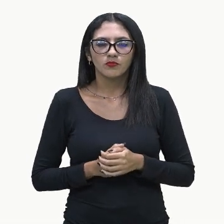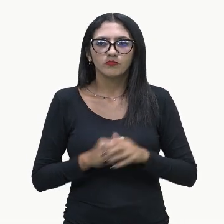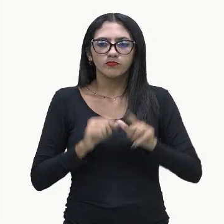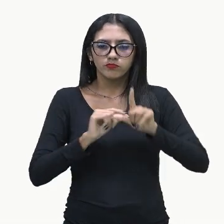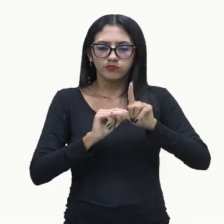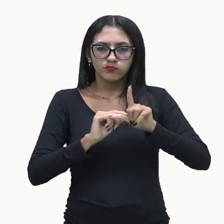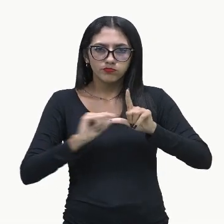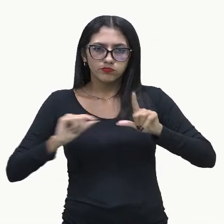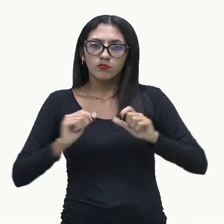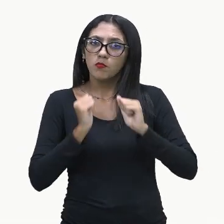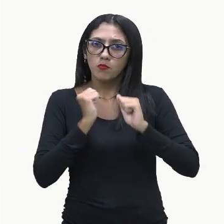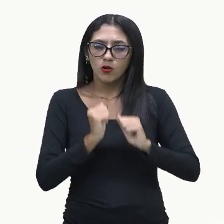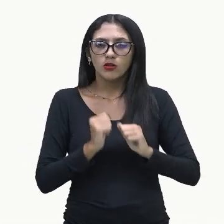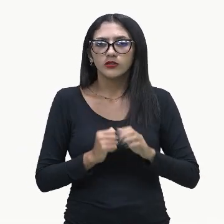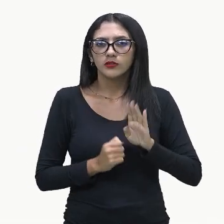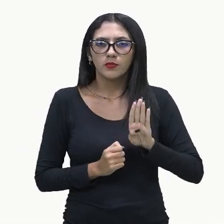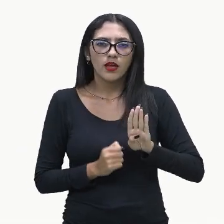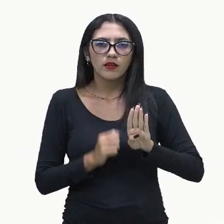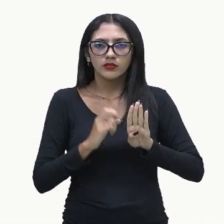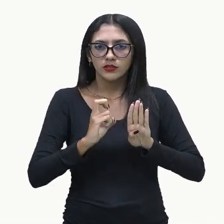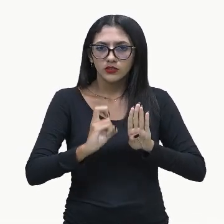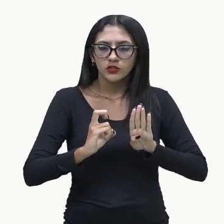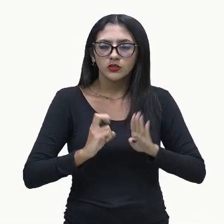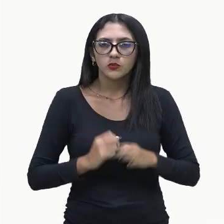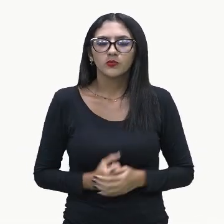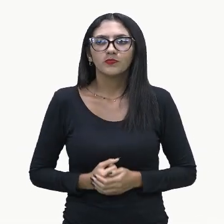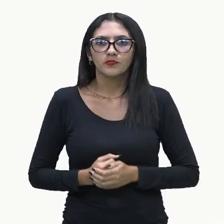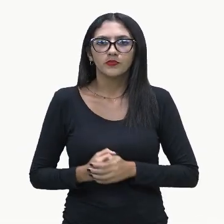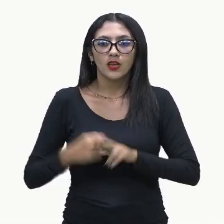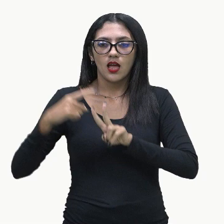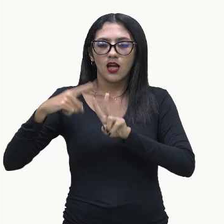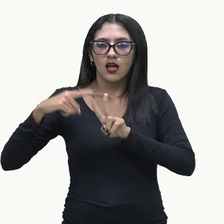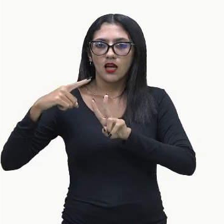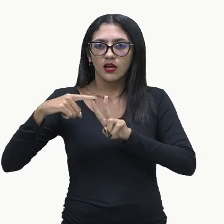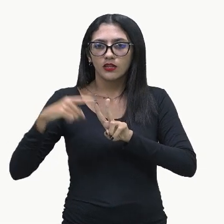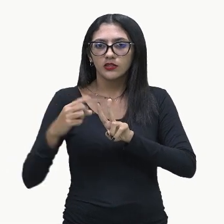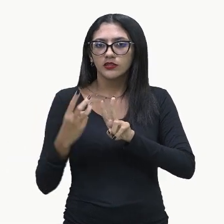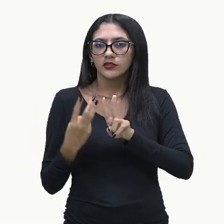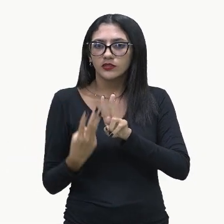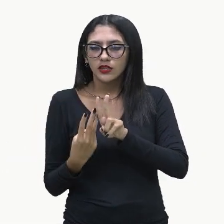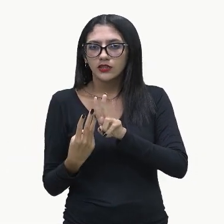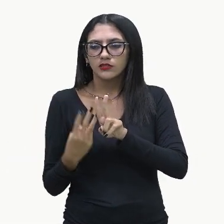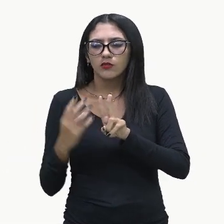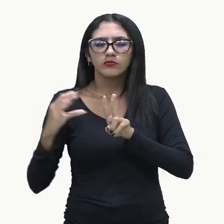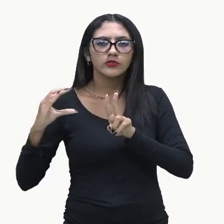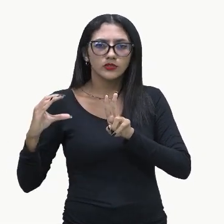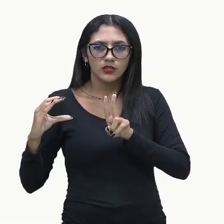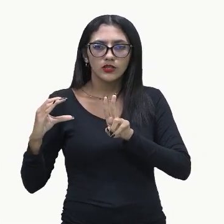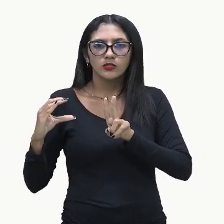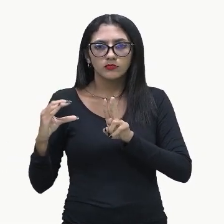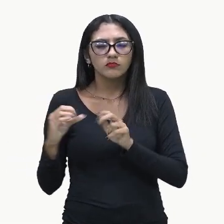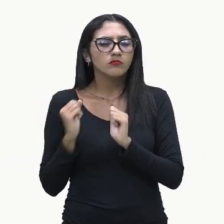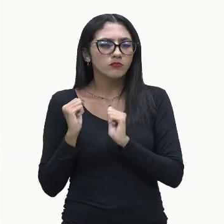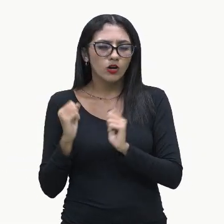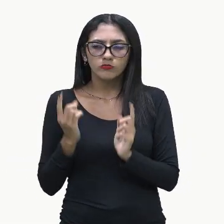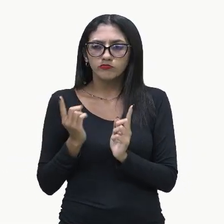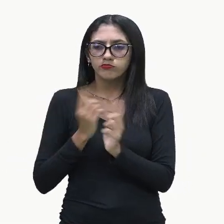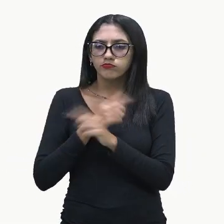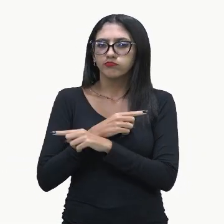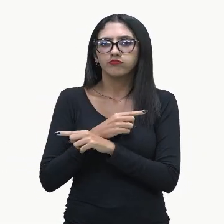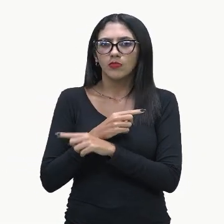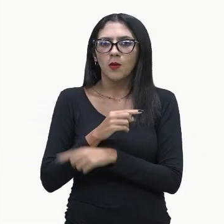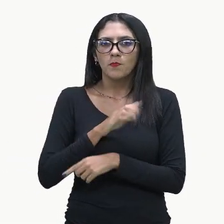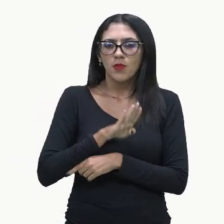fazer diferença. Raiz de 3 é o outro cateto, que aqui eu vou colocar como C, mas também poderia colocar como B. Não